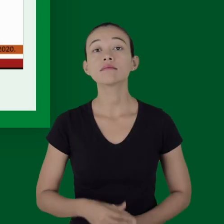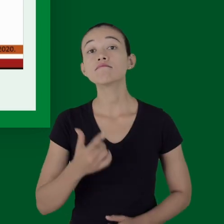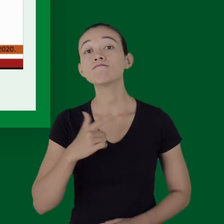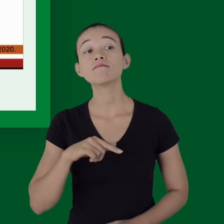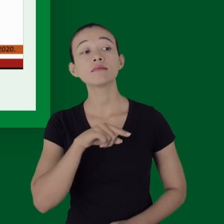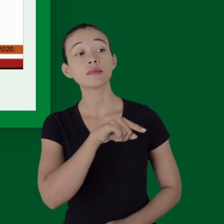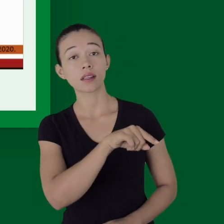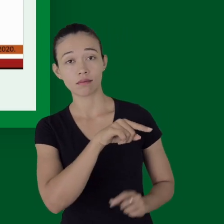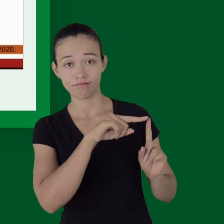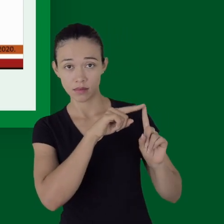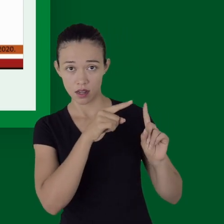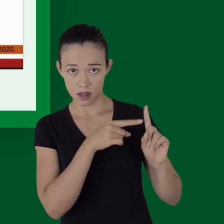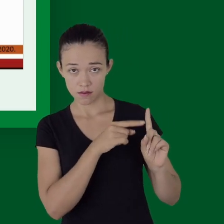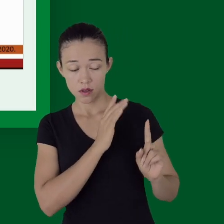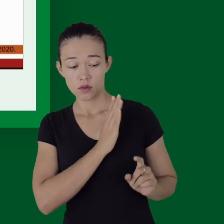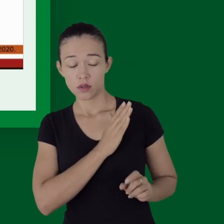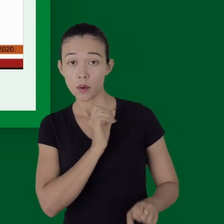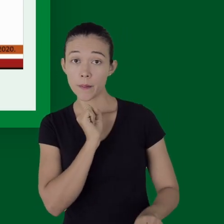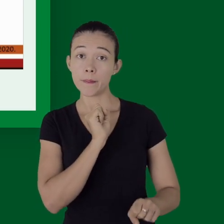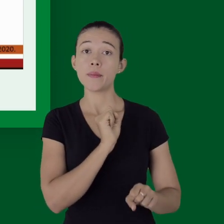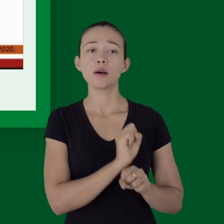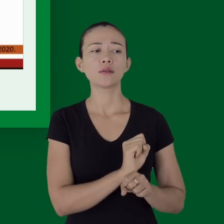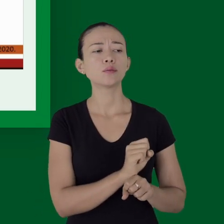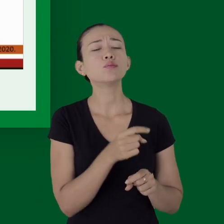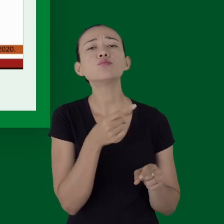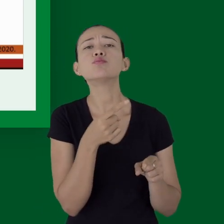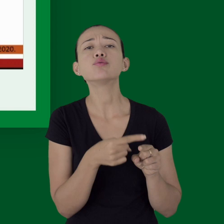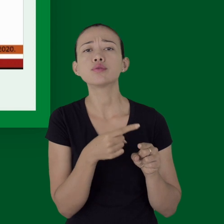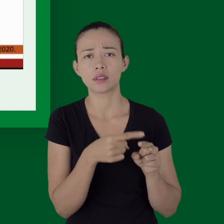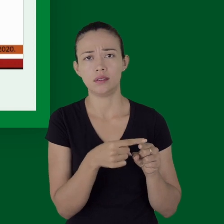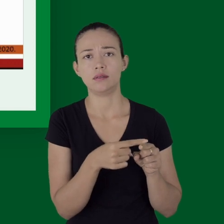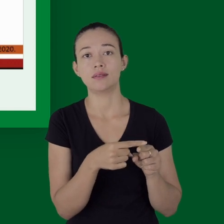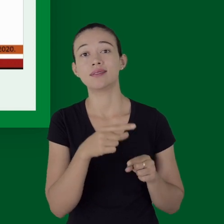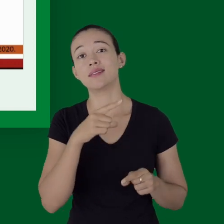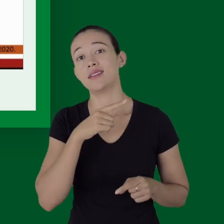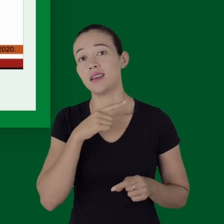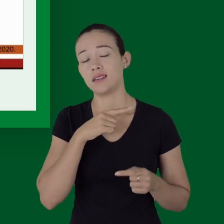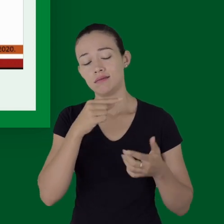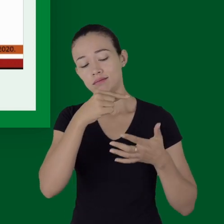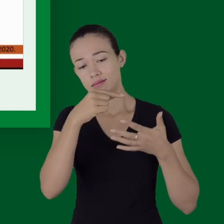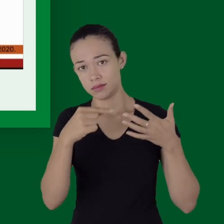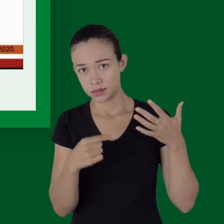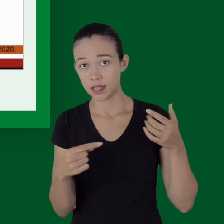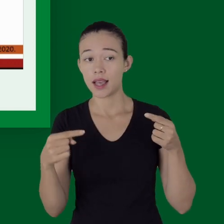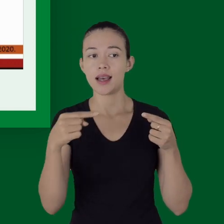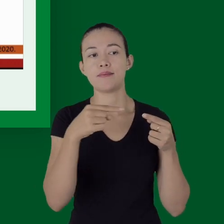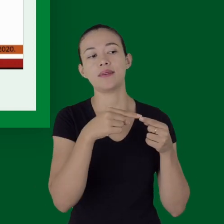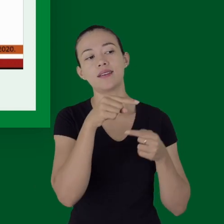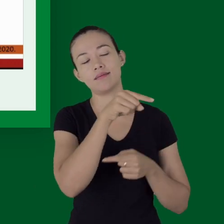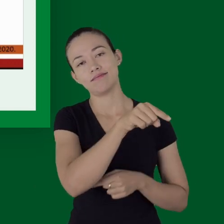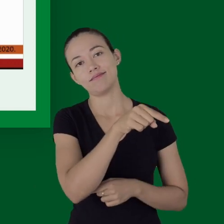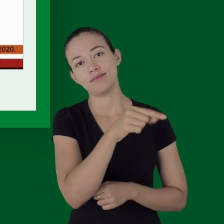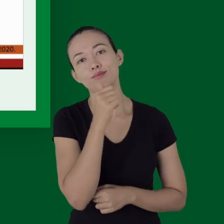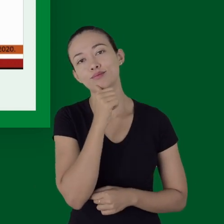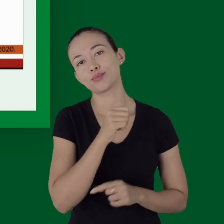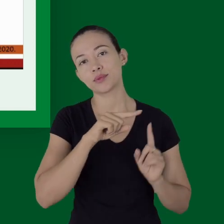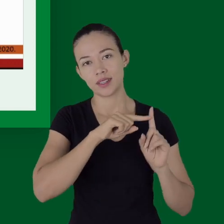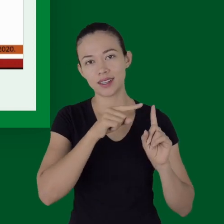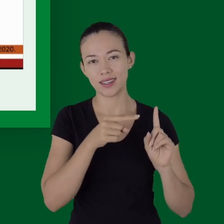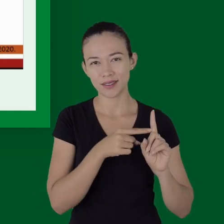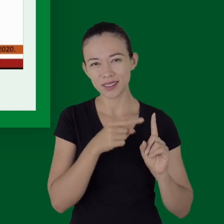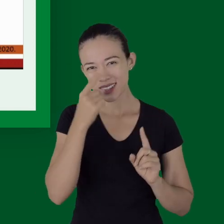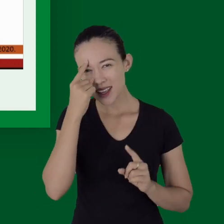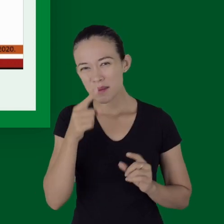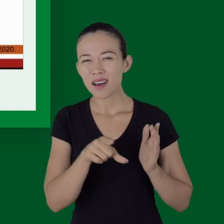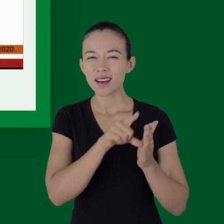Dentre as causas também, a gente tem que ver as etiologias da PCR materna, né? Então, fora os Hs e os Ts